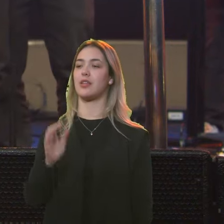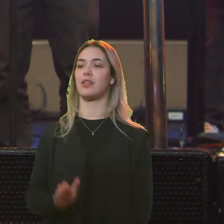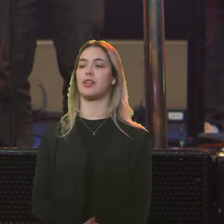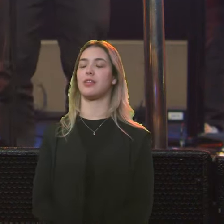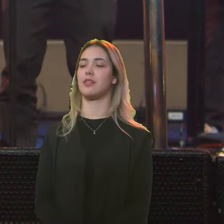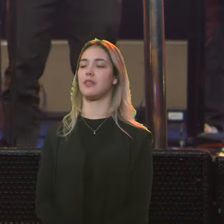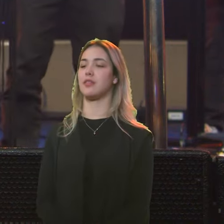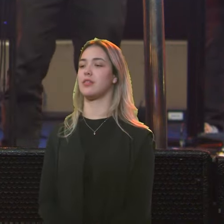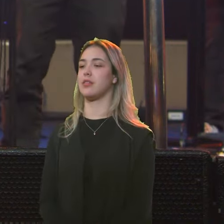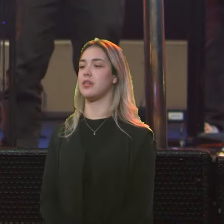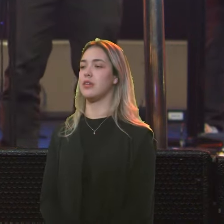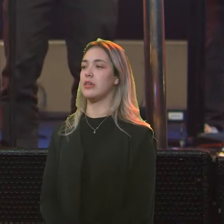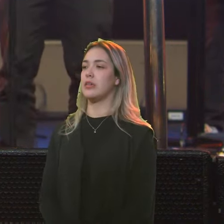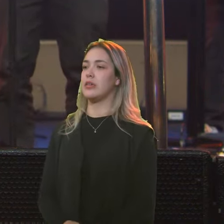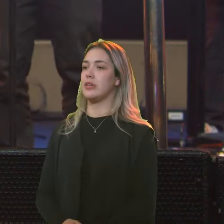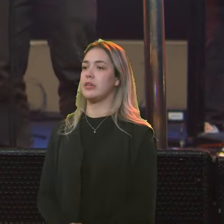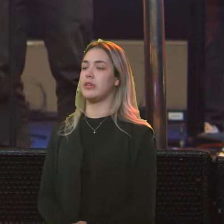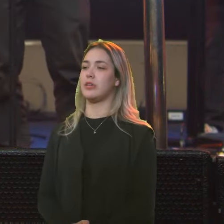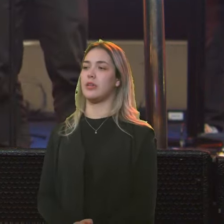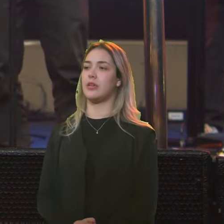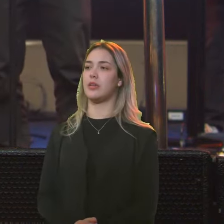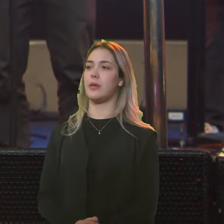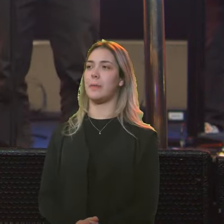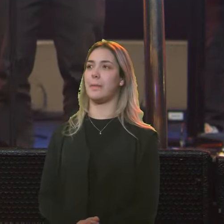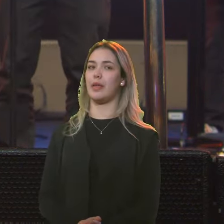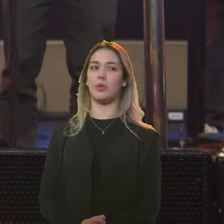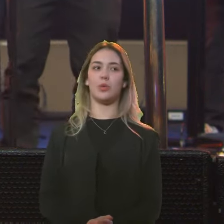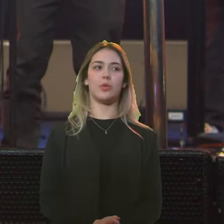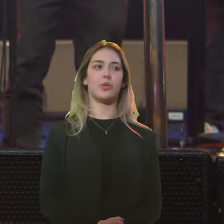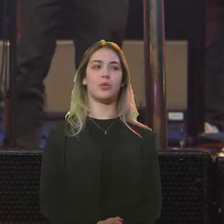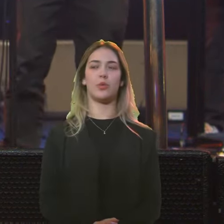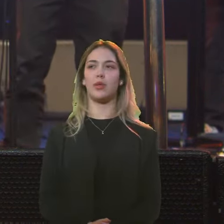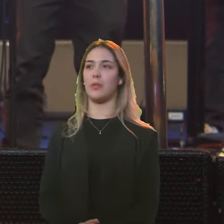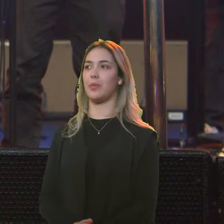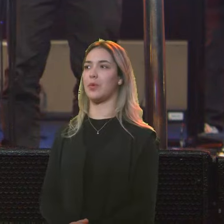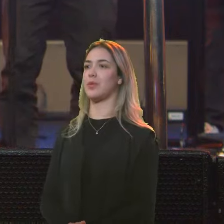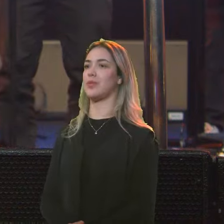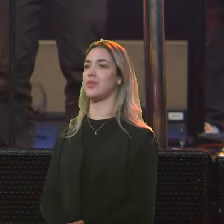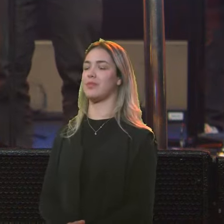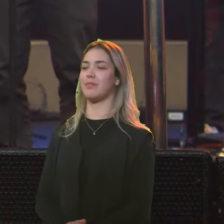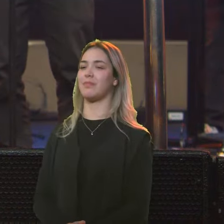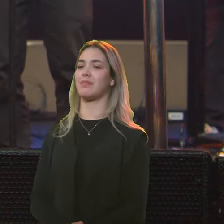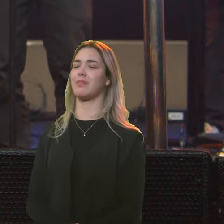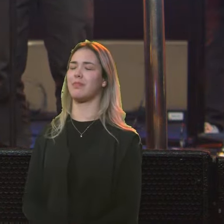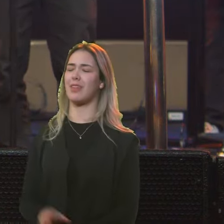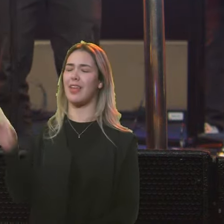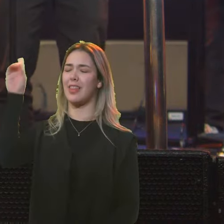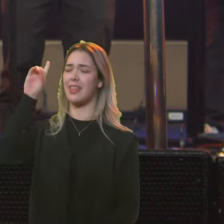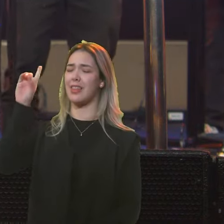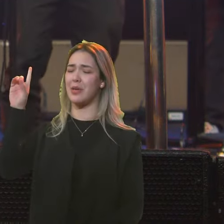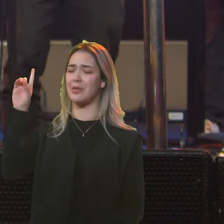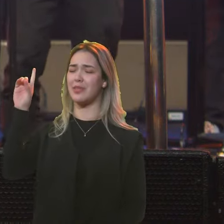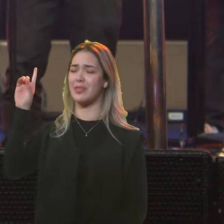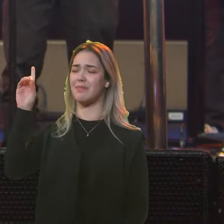com medo de Deus. Que estratégia do diabo! O Senhor está de braços abertos para